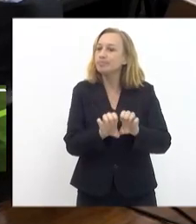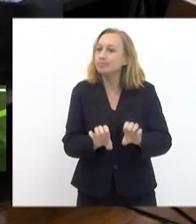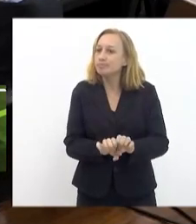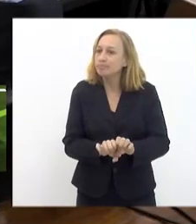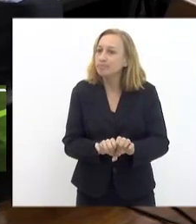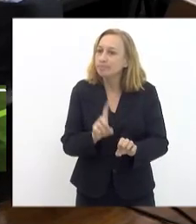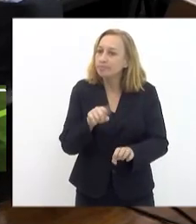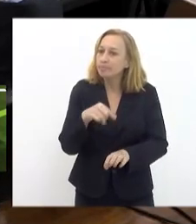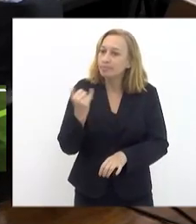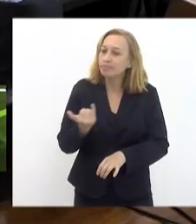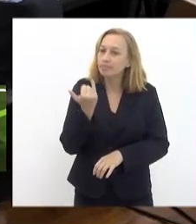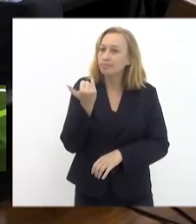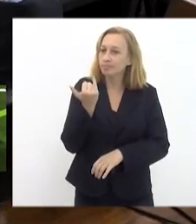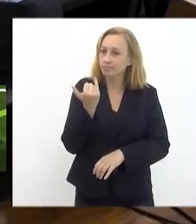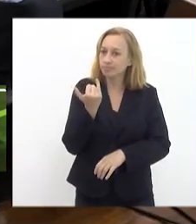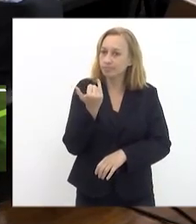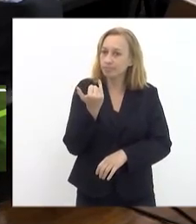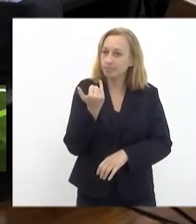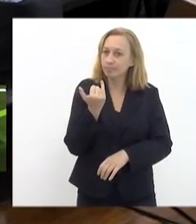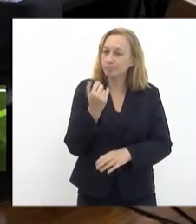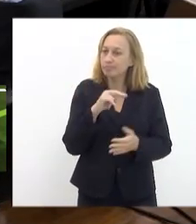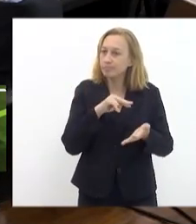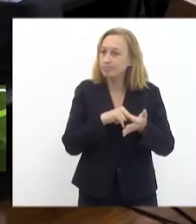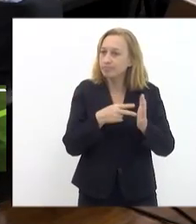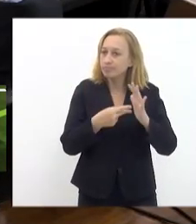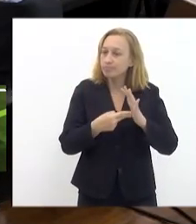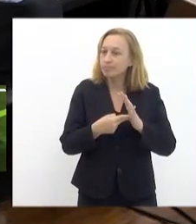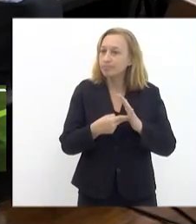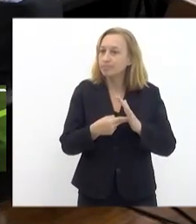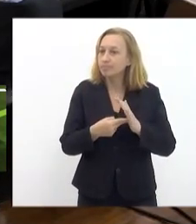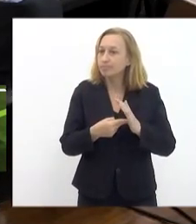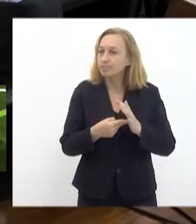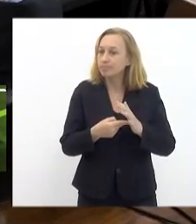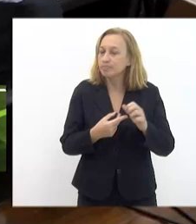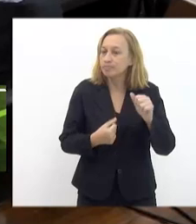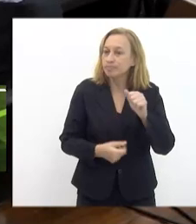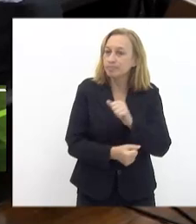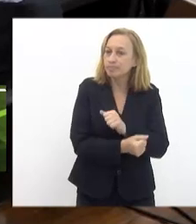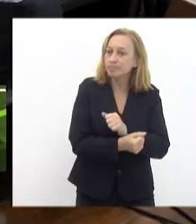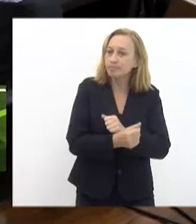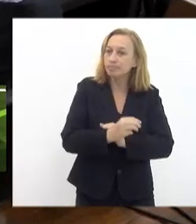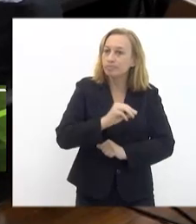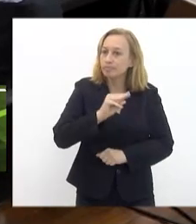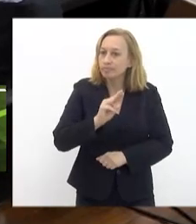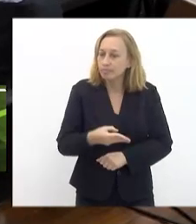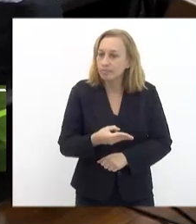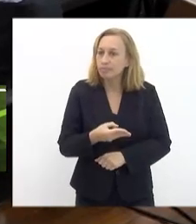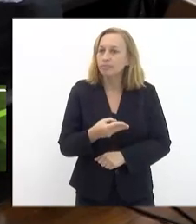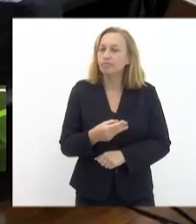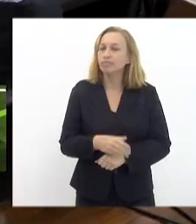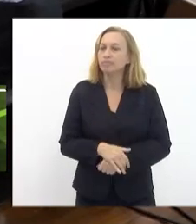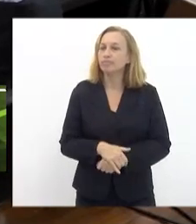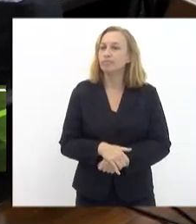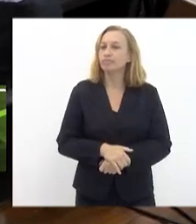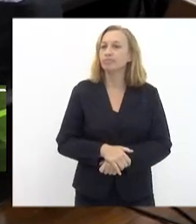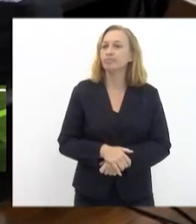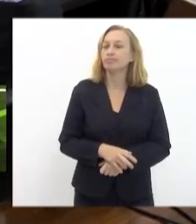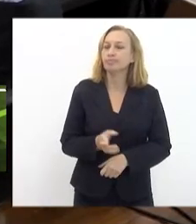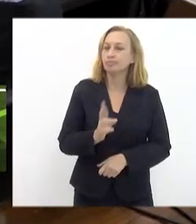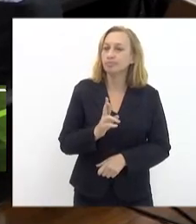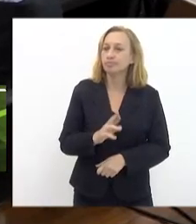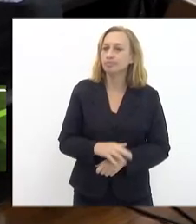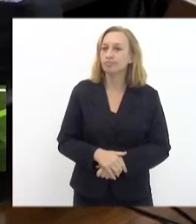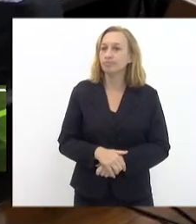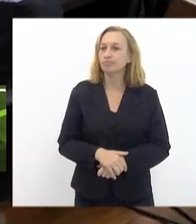é importante e que significa o investimento de milhões de reais